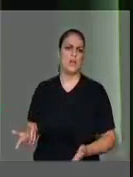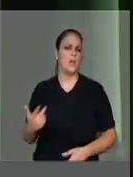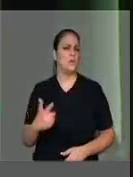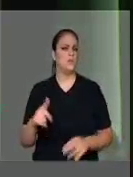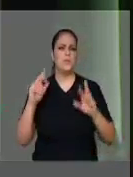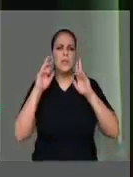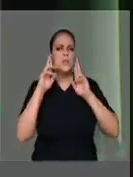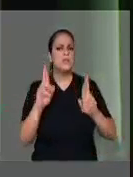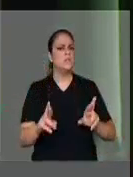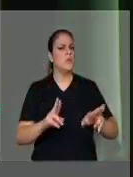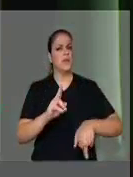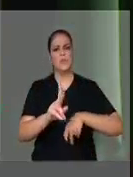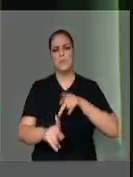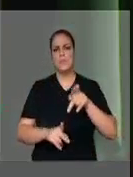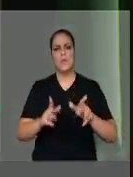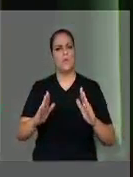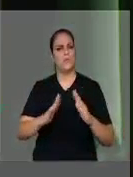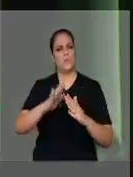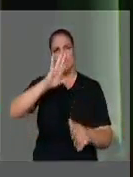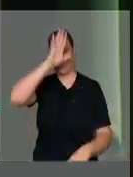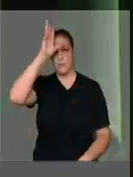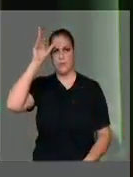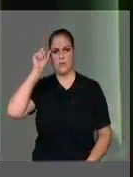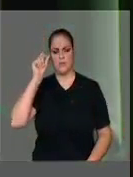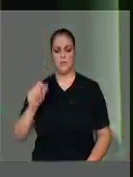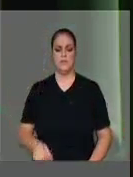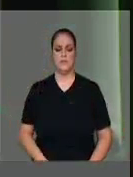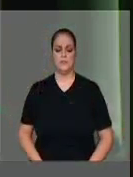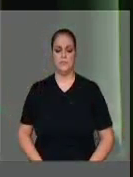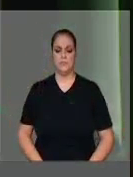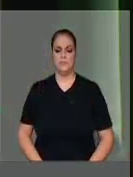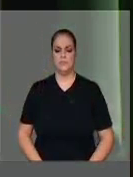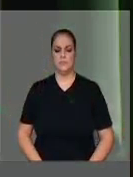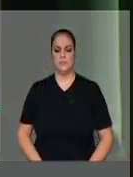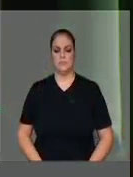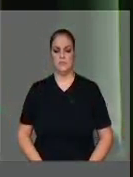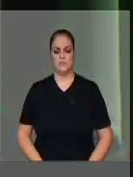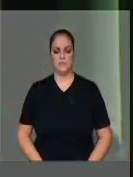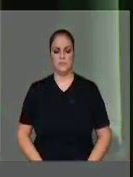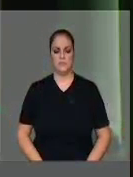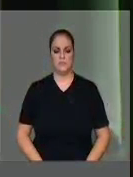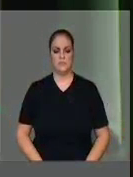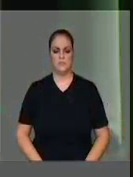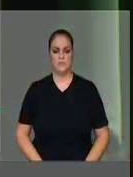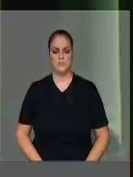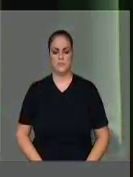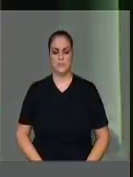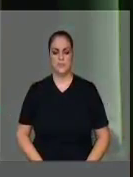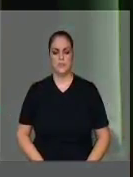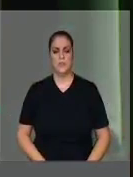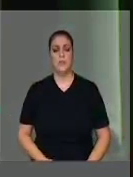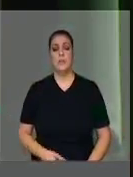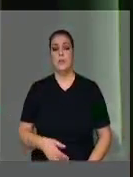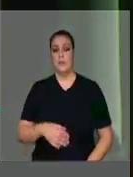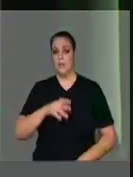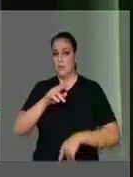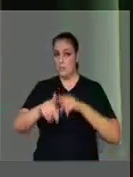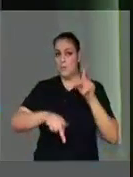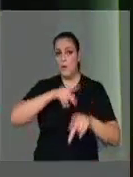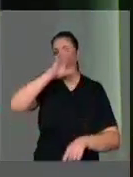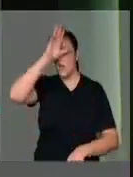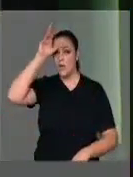dos povos da Amazônia. Então, a Amazônia é terra de muitas etnias, de muitas línguas.